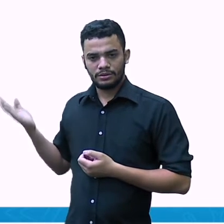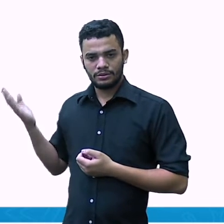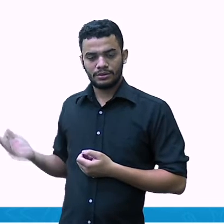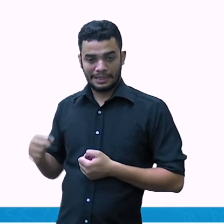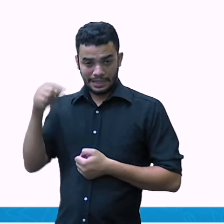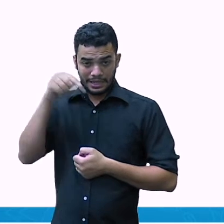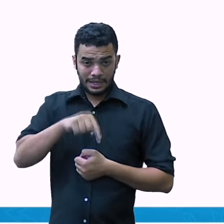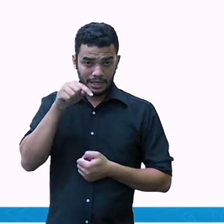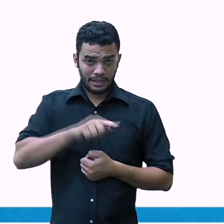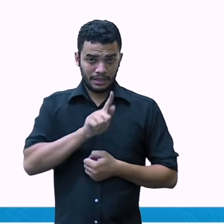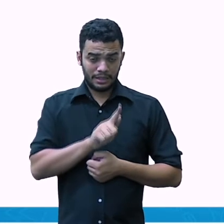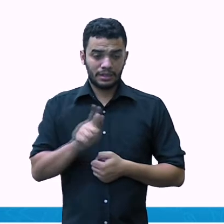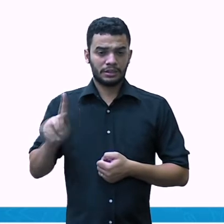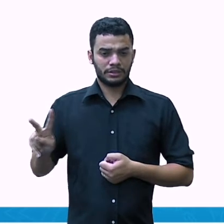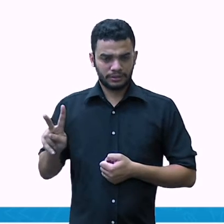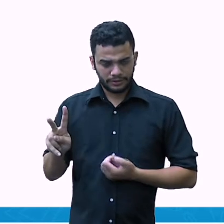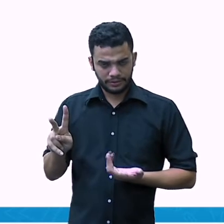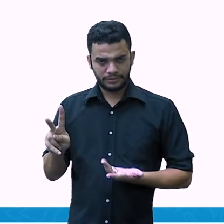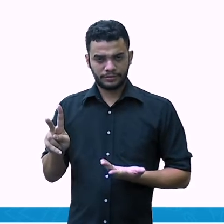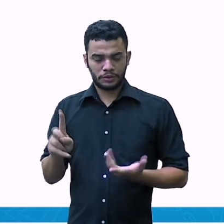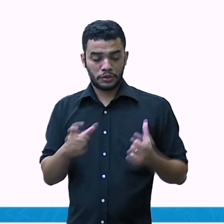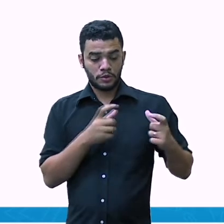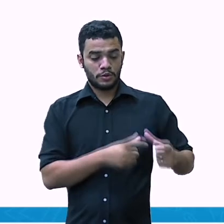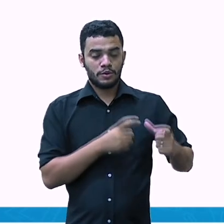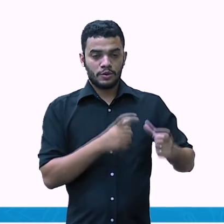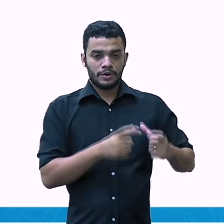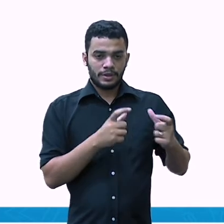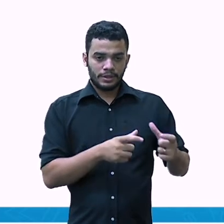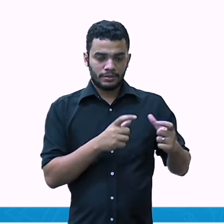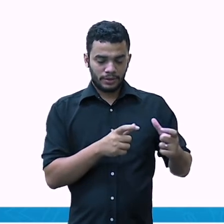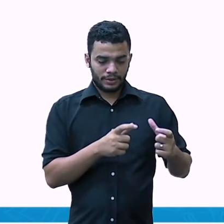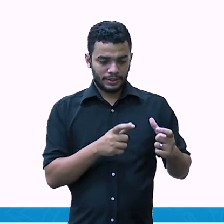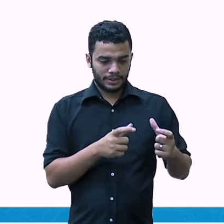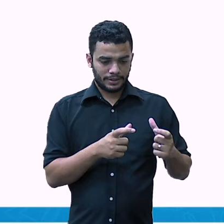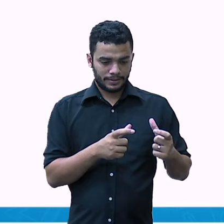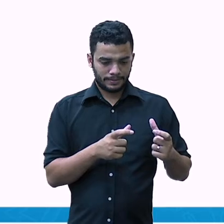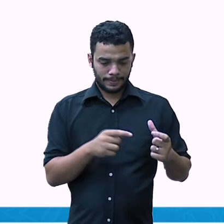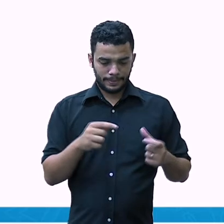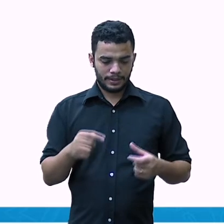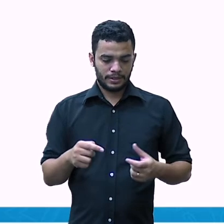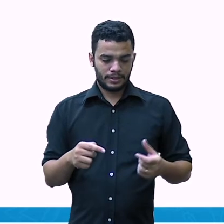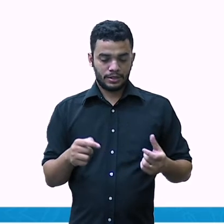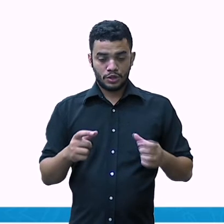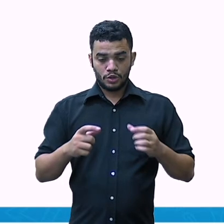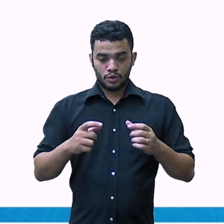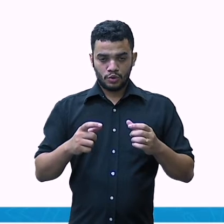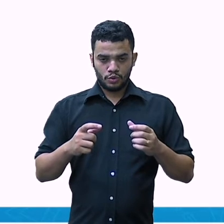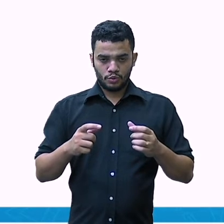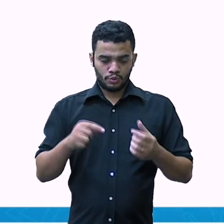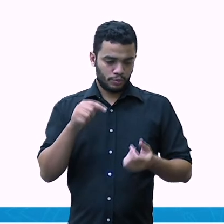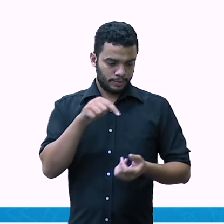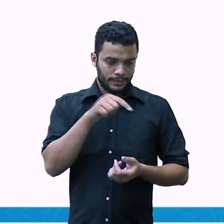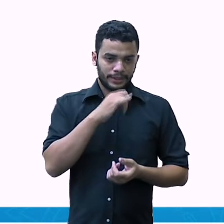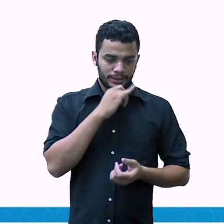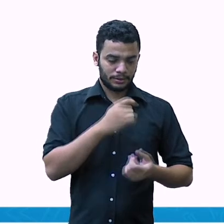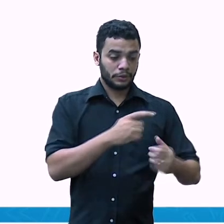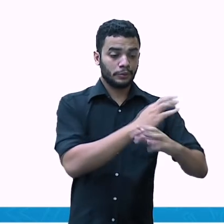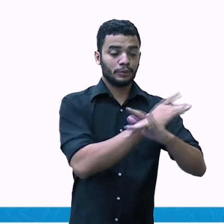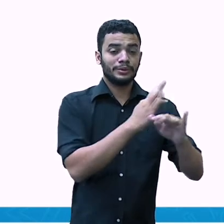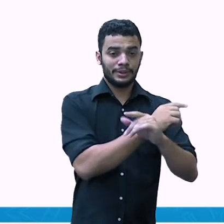mais longe do centro da cidade, certo? Você saberia me dizer que bairro é